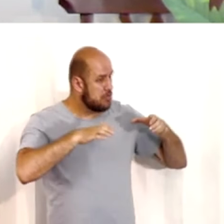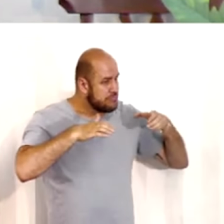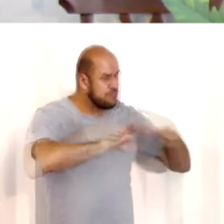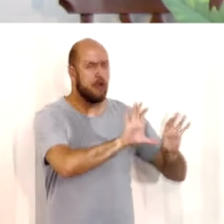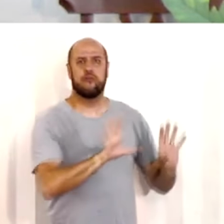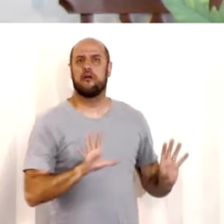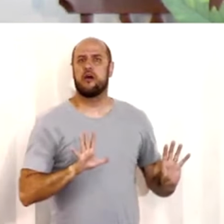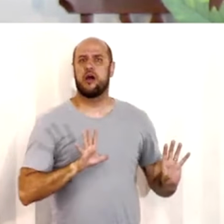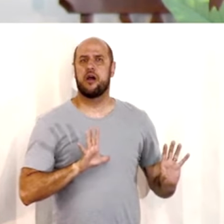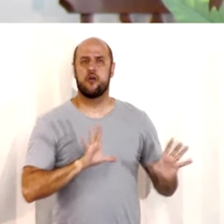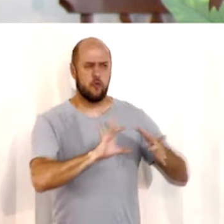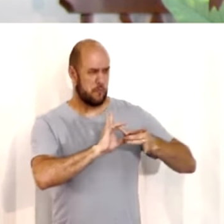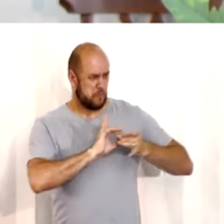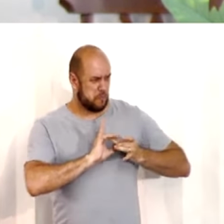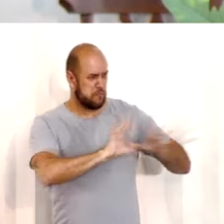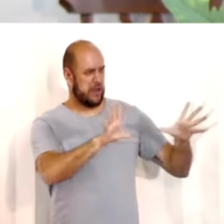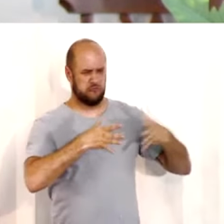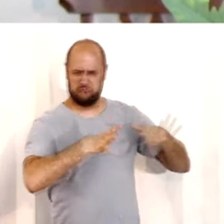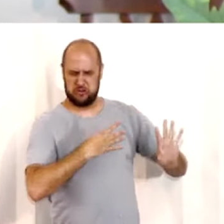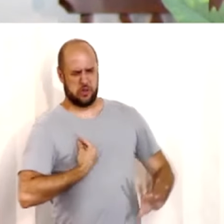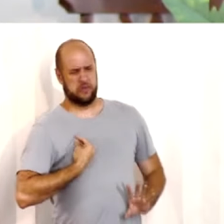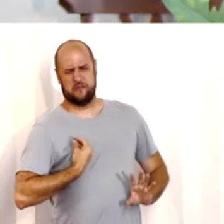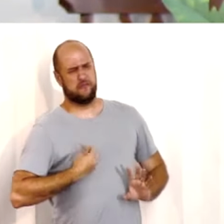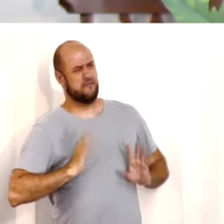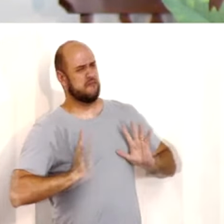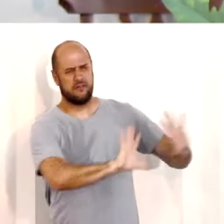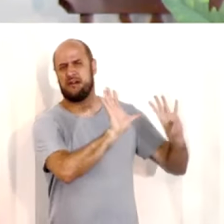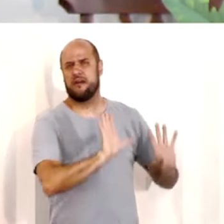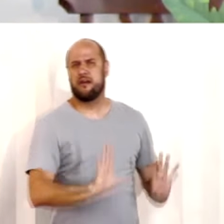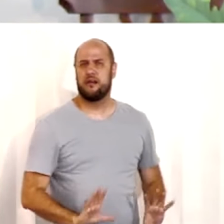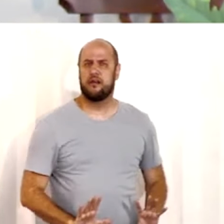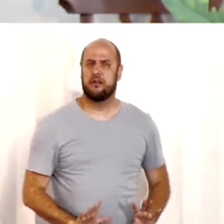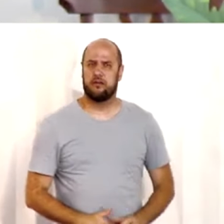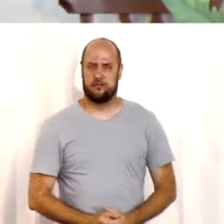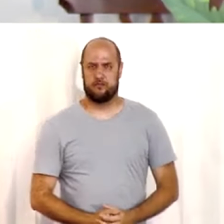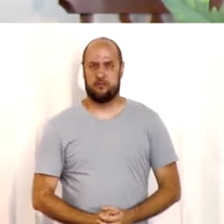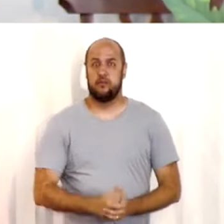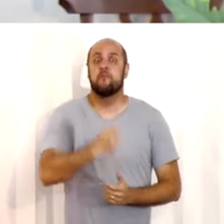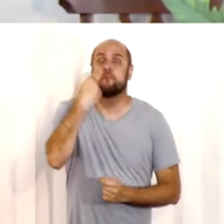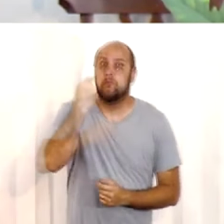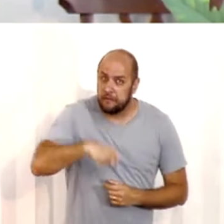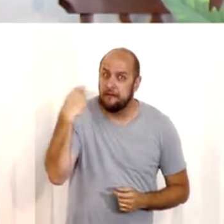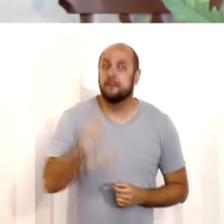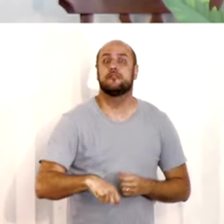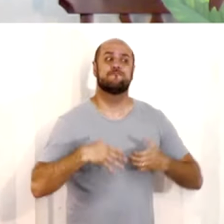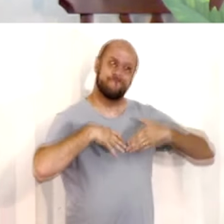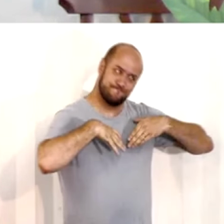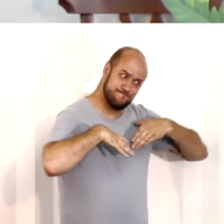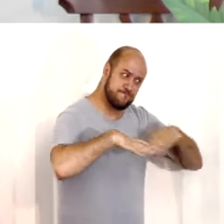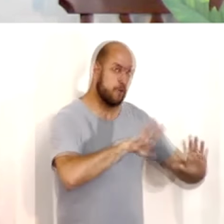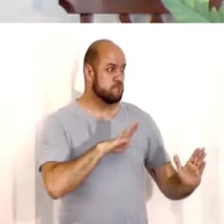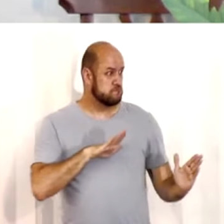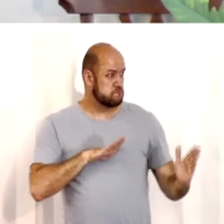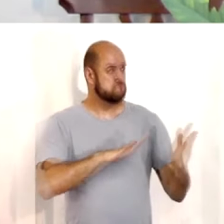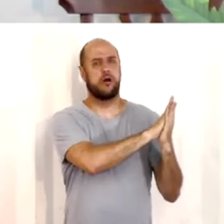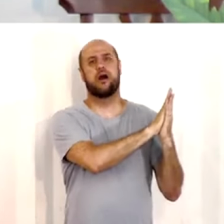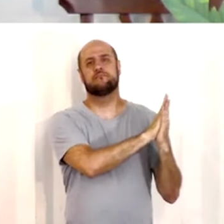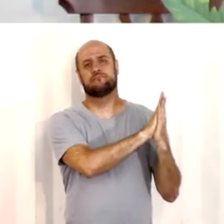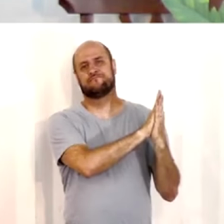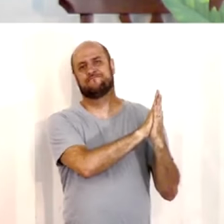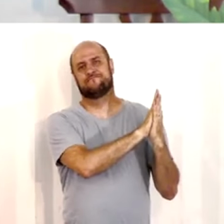isso não vai ficar colado em mim, eu não quero isso. Se não for por enfrentamento, pecado